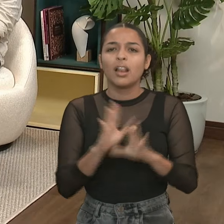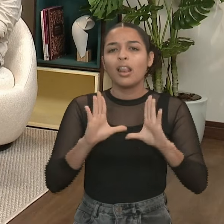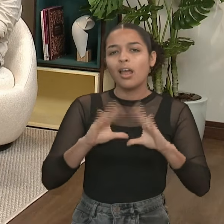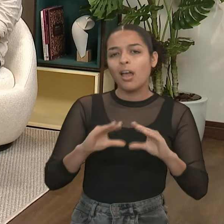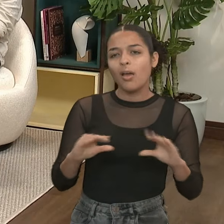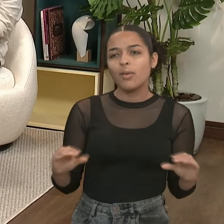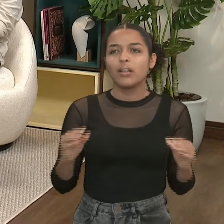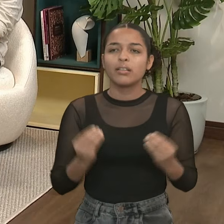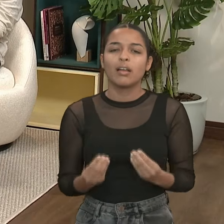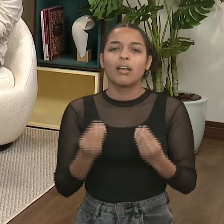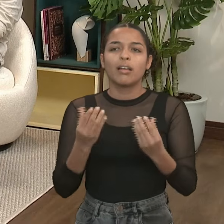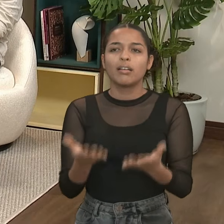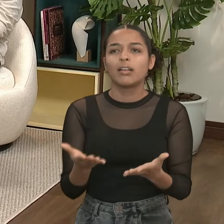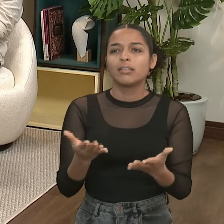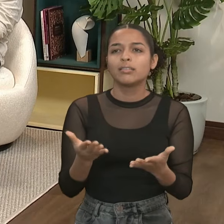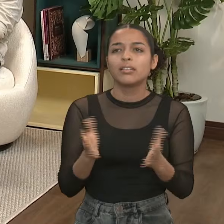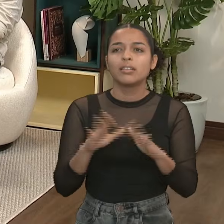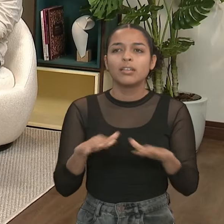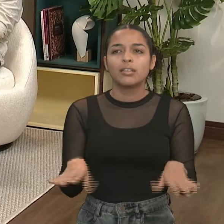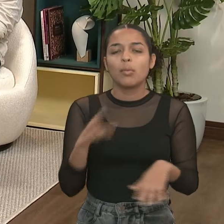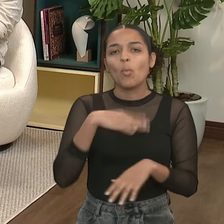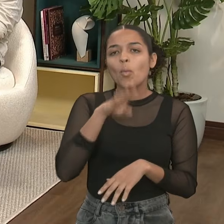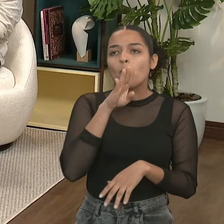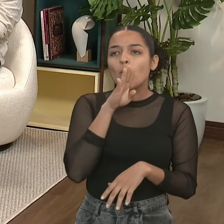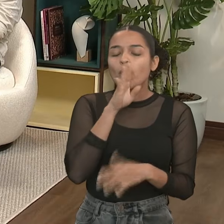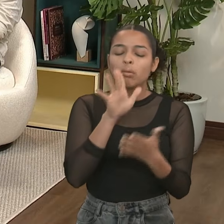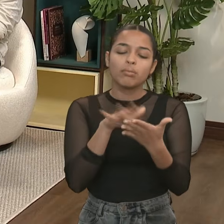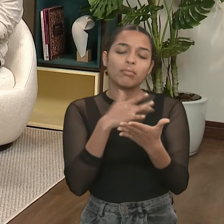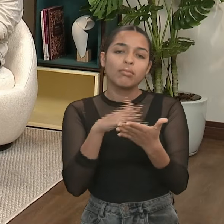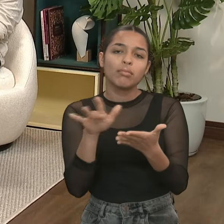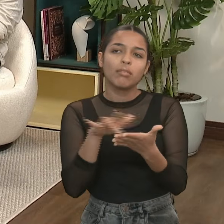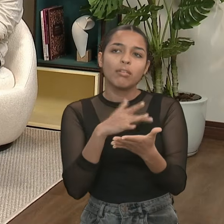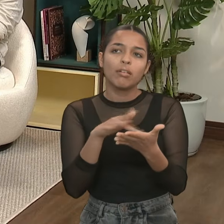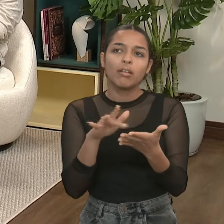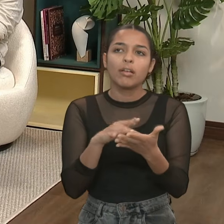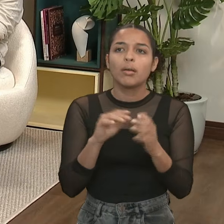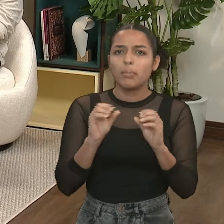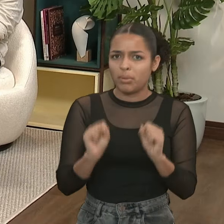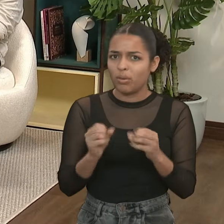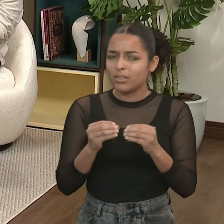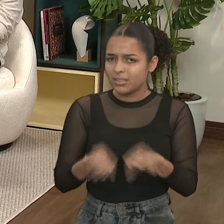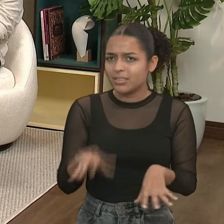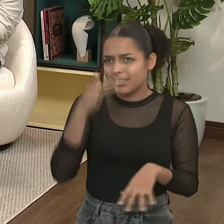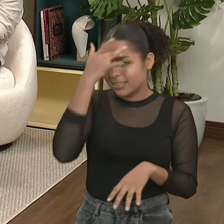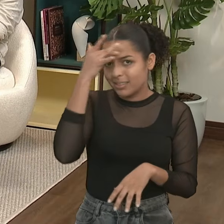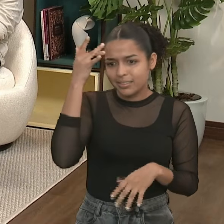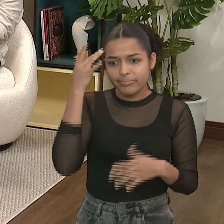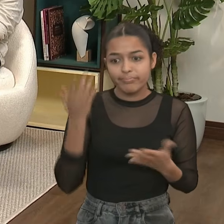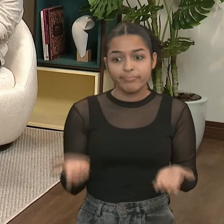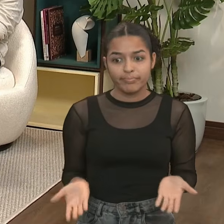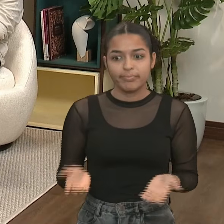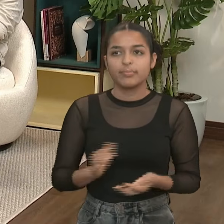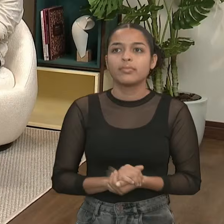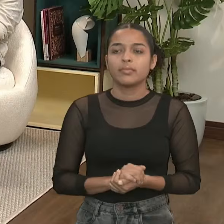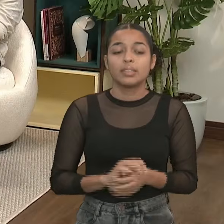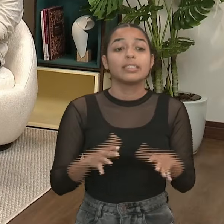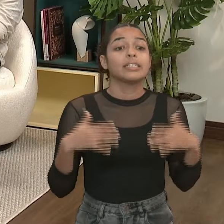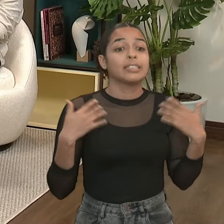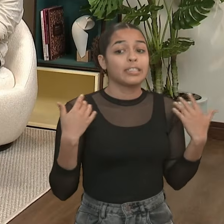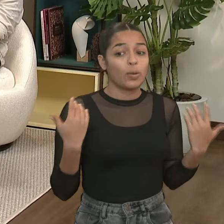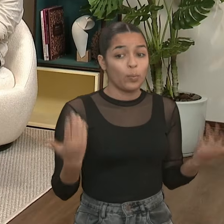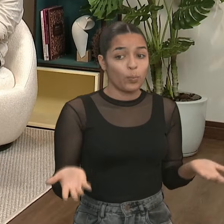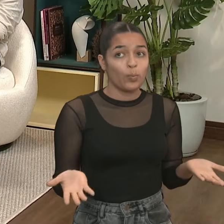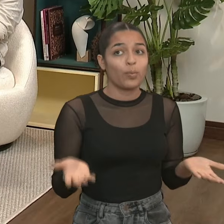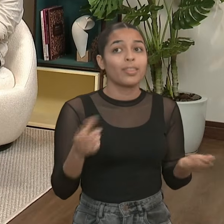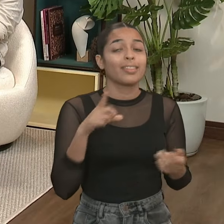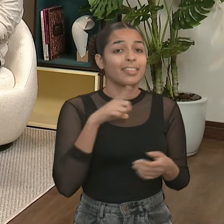mais quieta, mas geram muitos prejuízos, professora? A gente tem